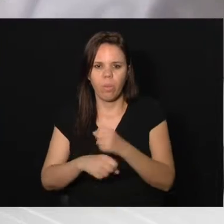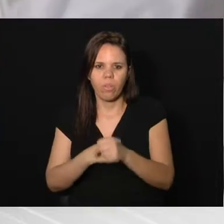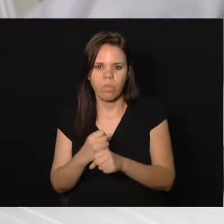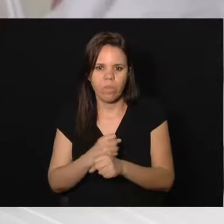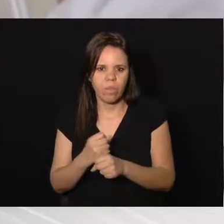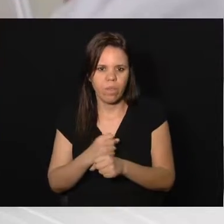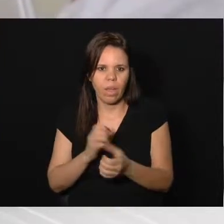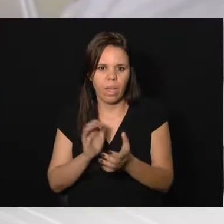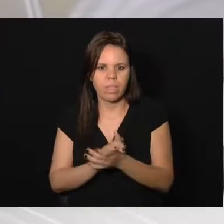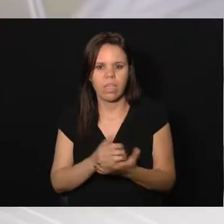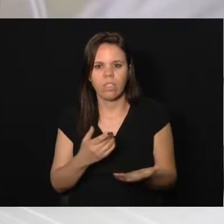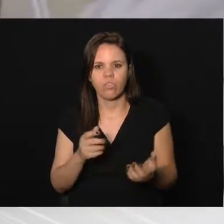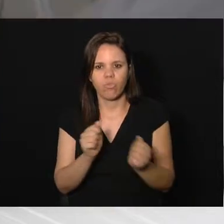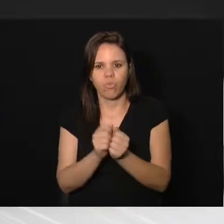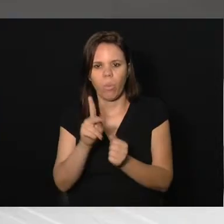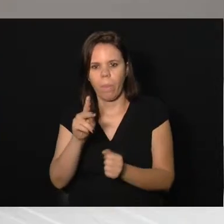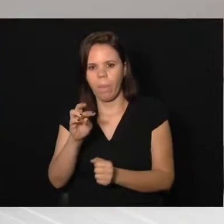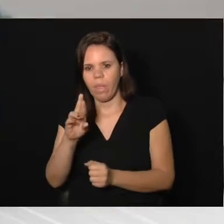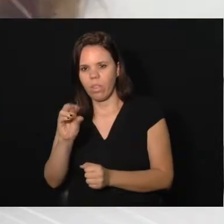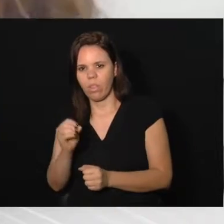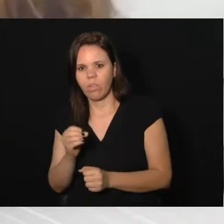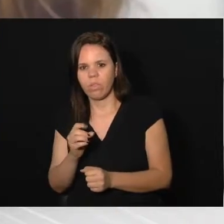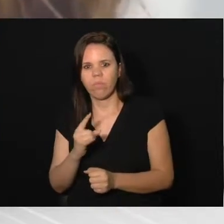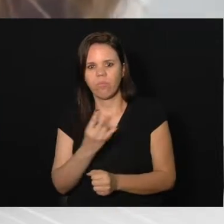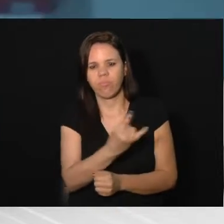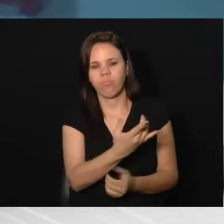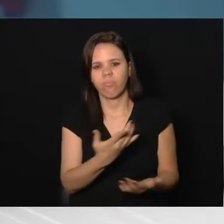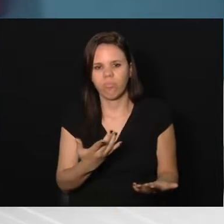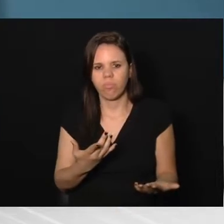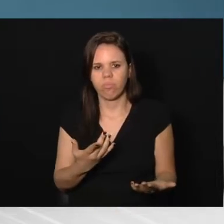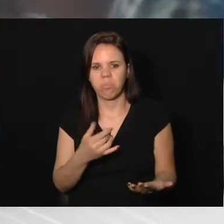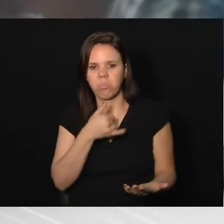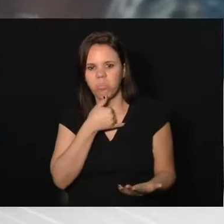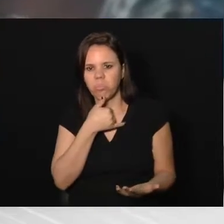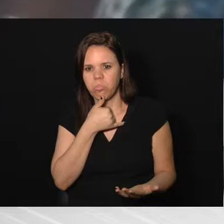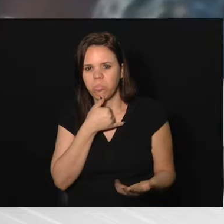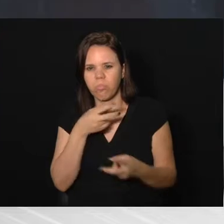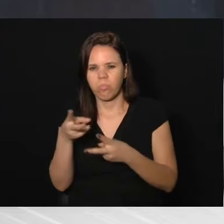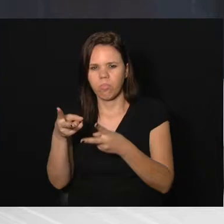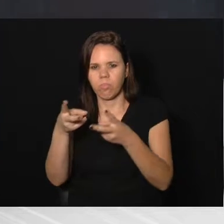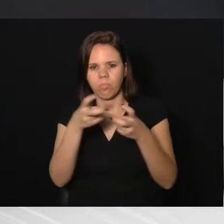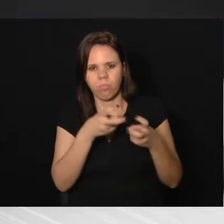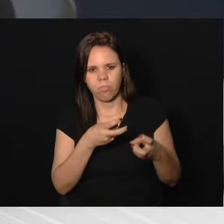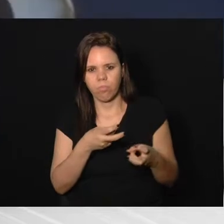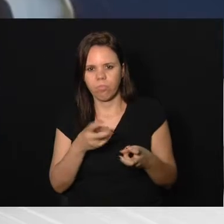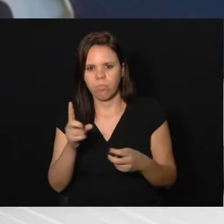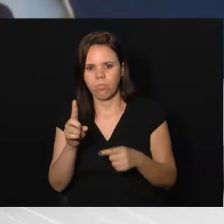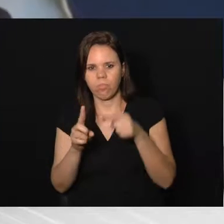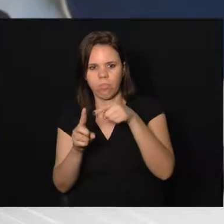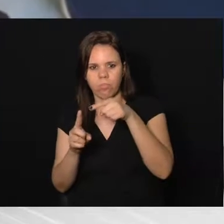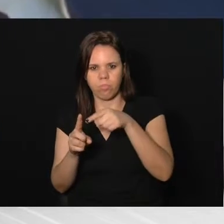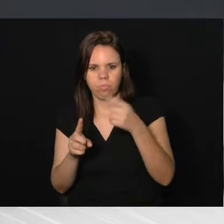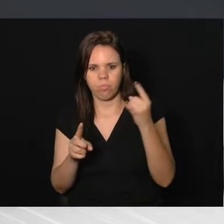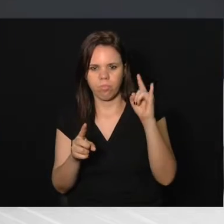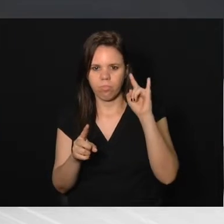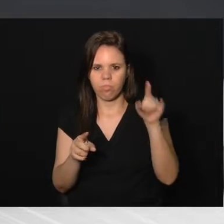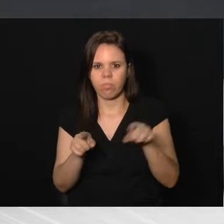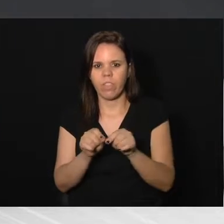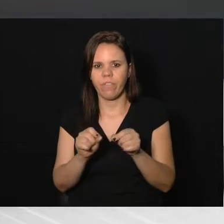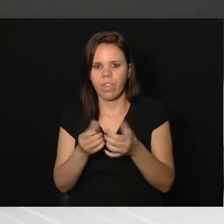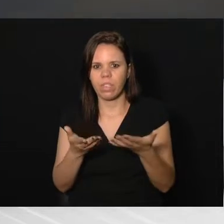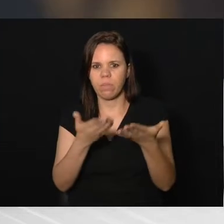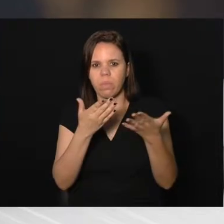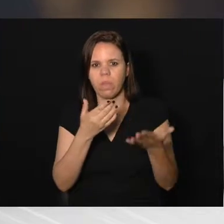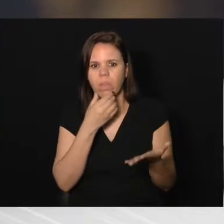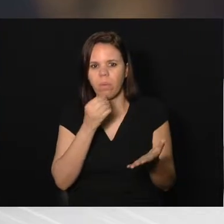Pedro, Joana descobre que está sendo traída. Mesmo triste, ela percebe que o caso extraconjugal faz bem ao